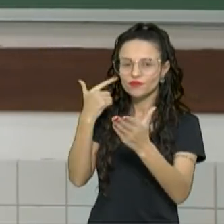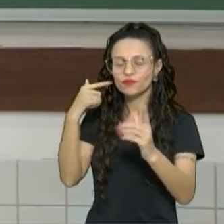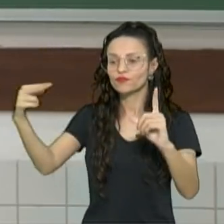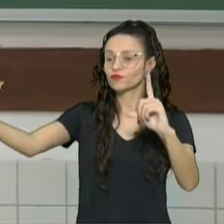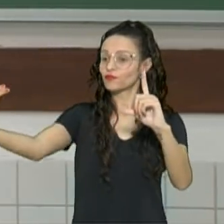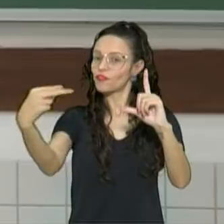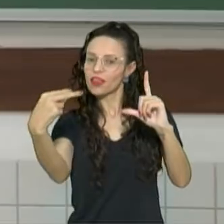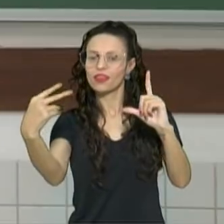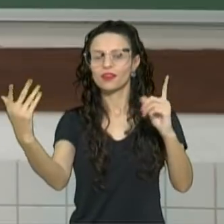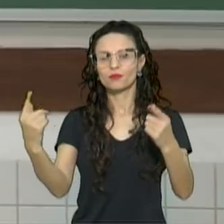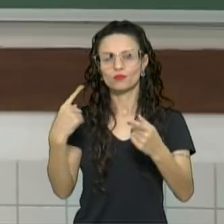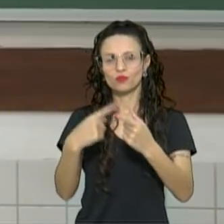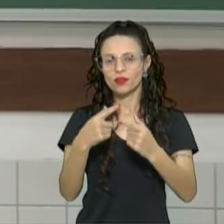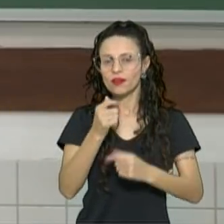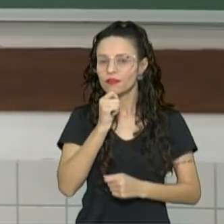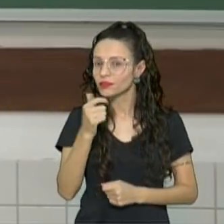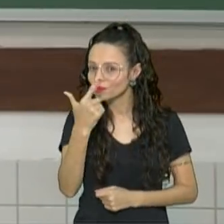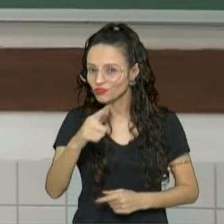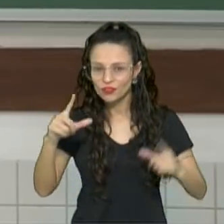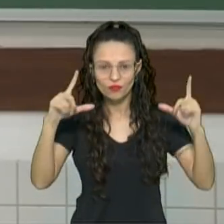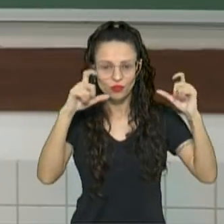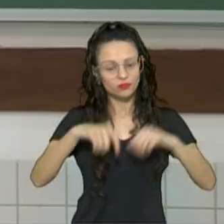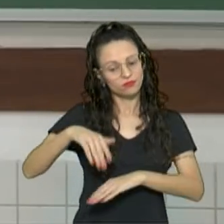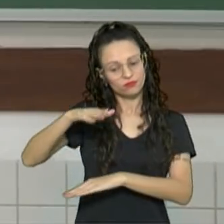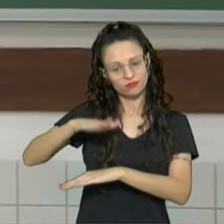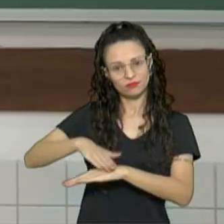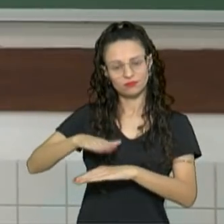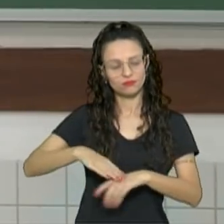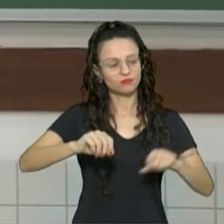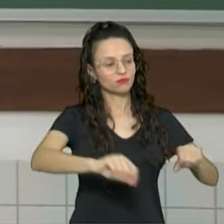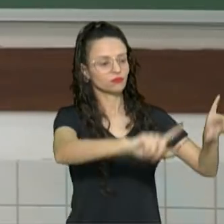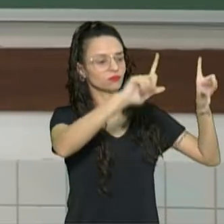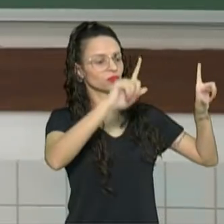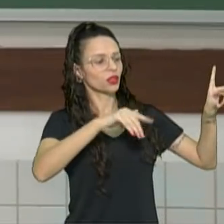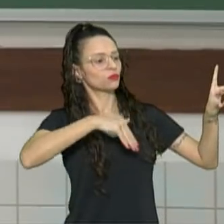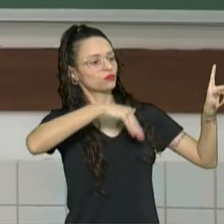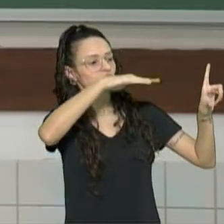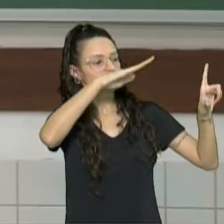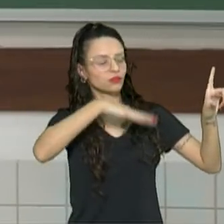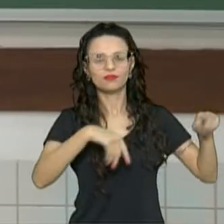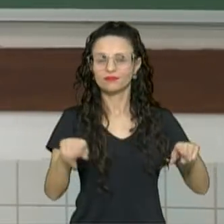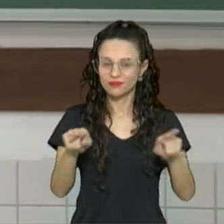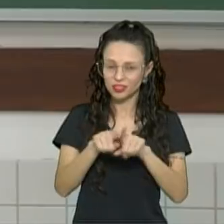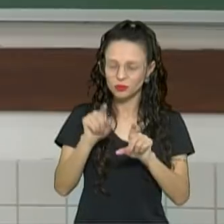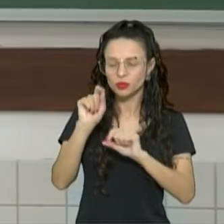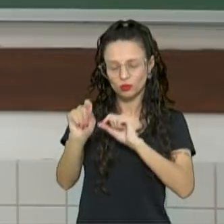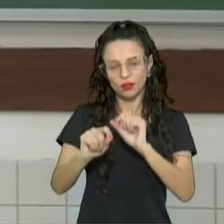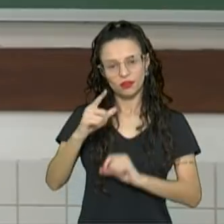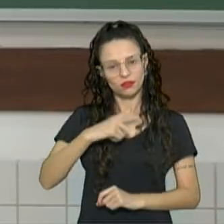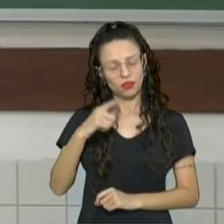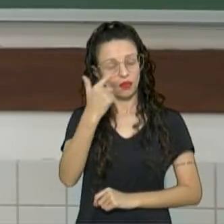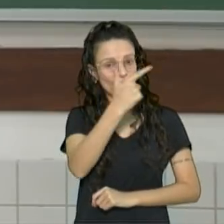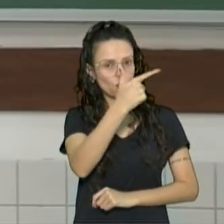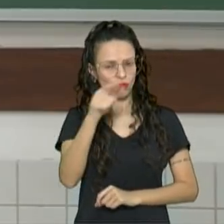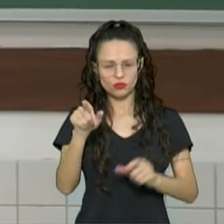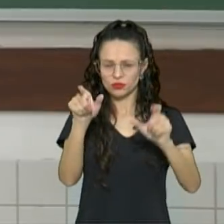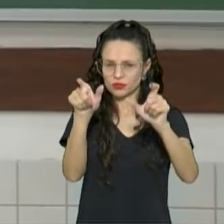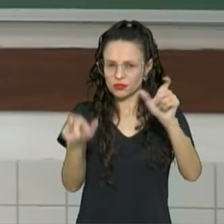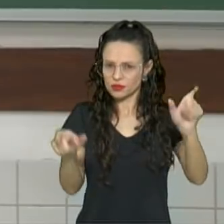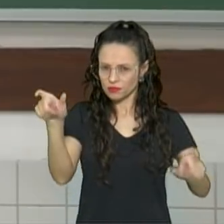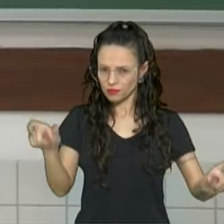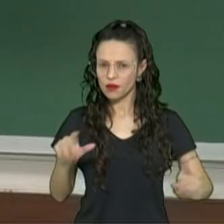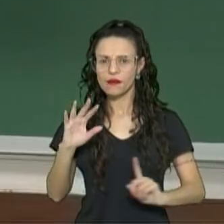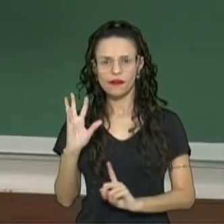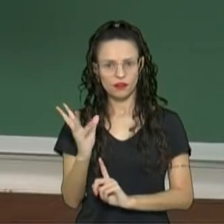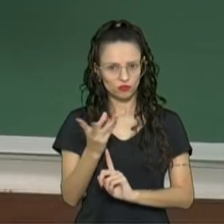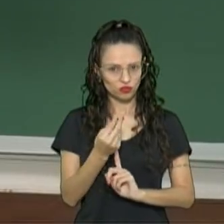tinha sido criada a fotografia, então ele representava através da pintura. E que também existiam outros artistas